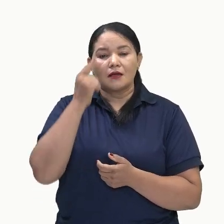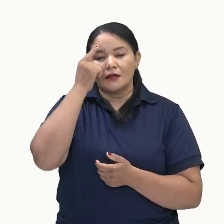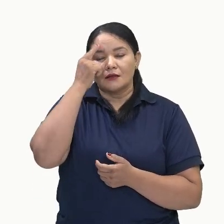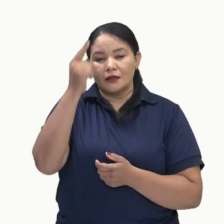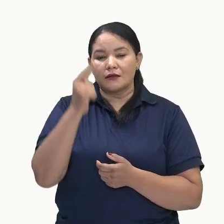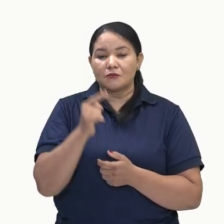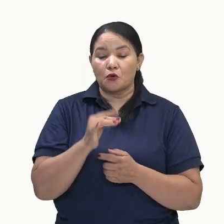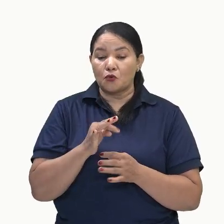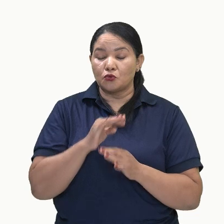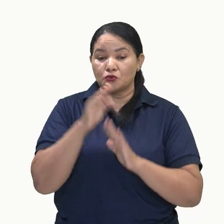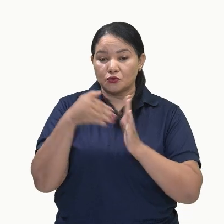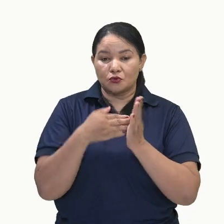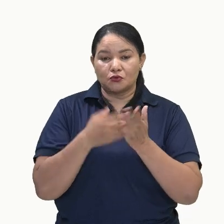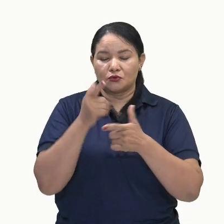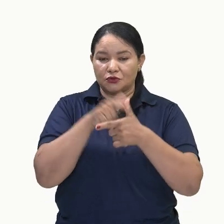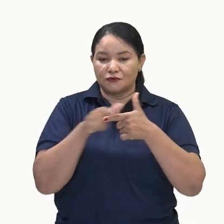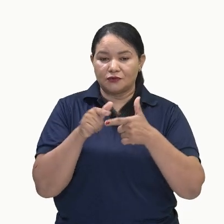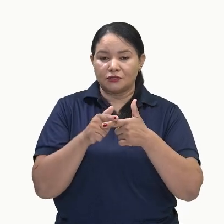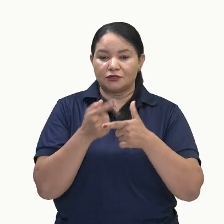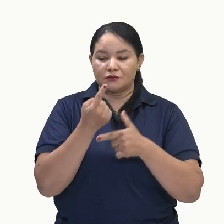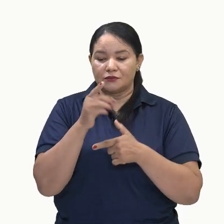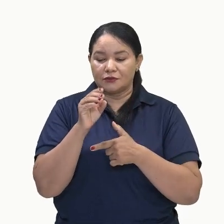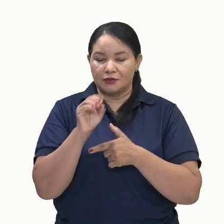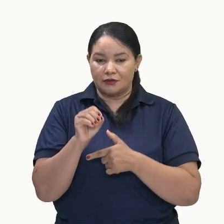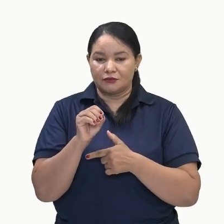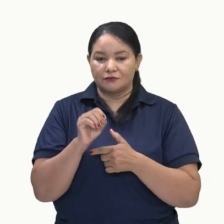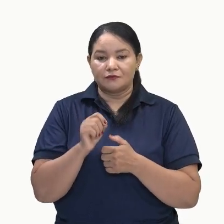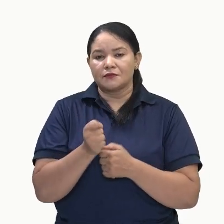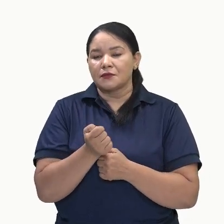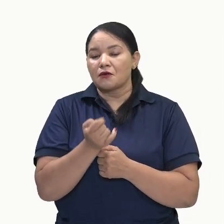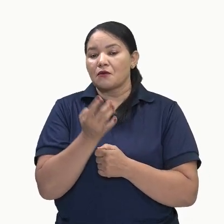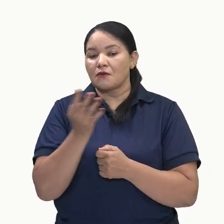nosso iniciozinho da nossa aula. Né? Então, quanto é que é